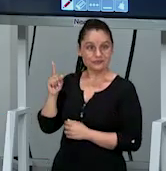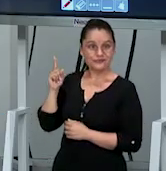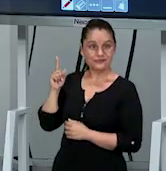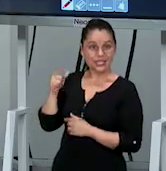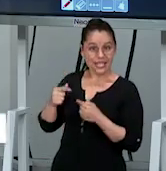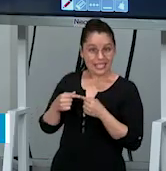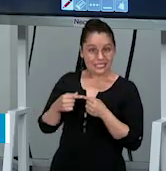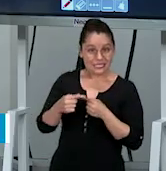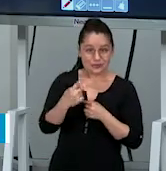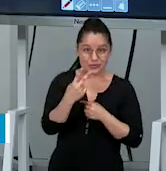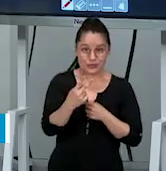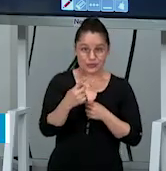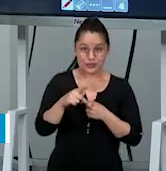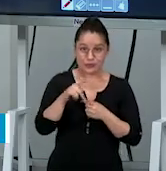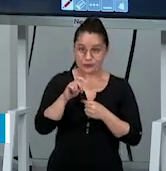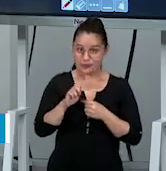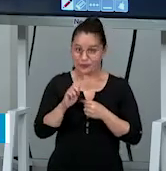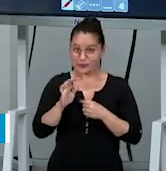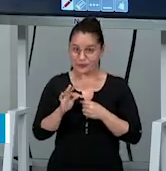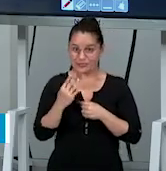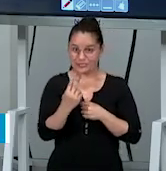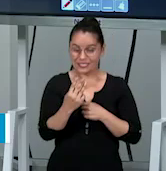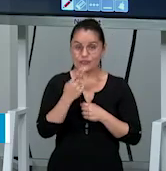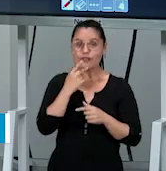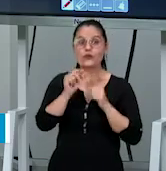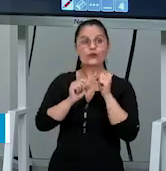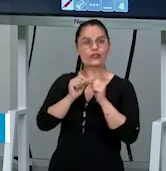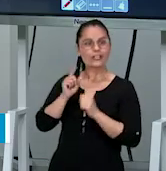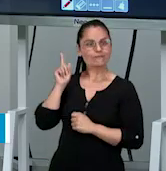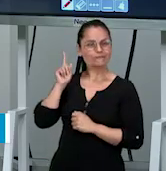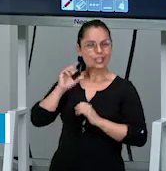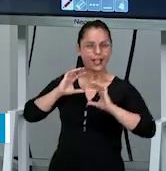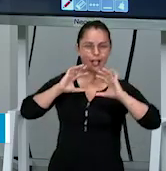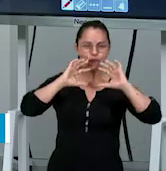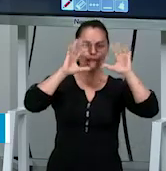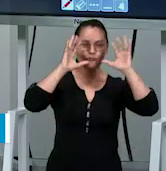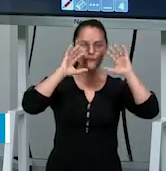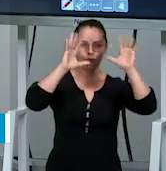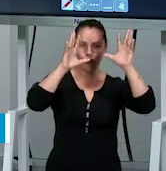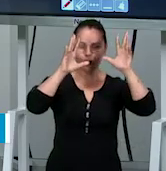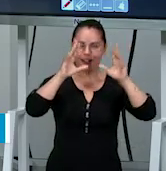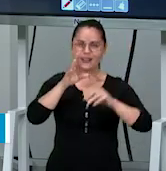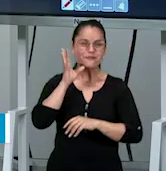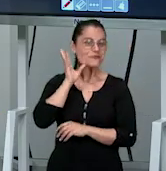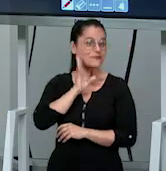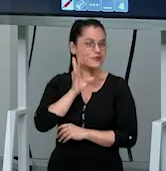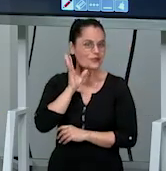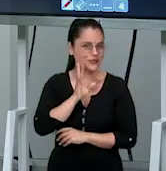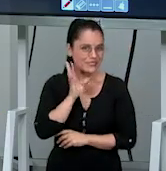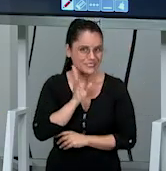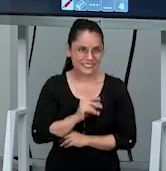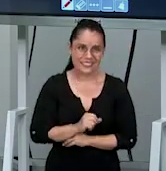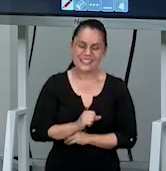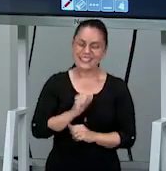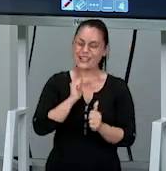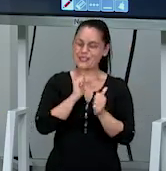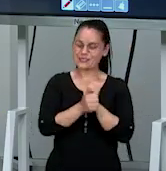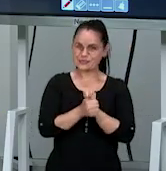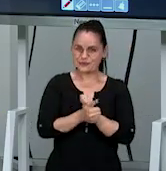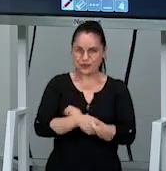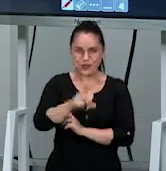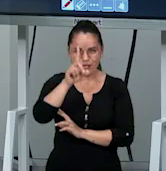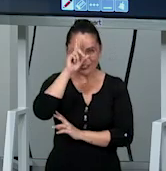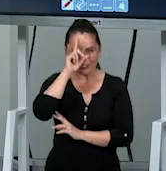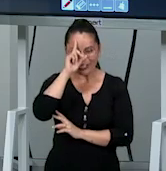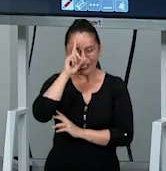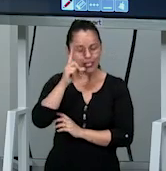semana 2, do seu PET 3, e nós vamos falar, pessoal, do vôleibol. Um esporte muito legal, um esporte que está presente no dia a dia.